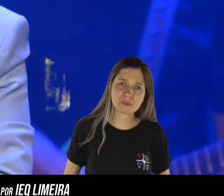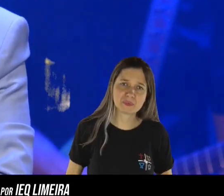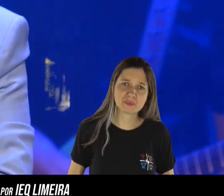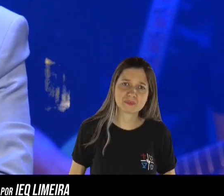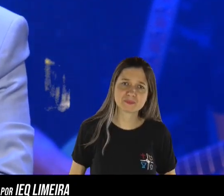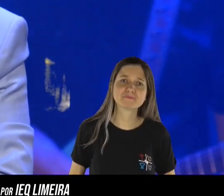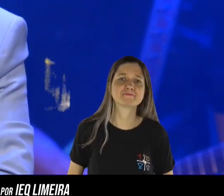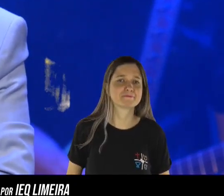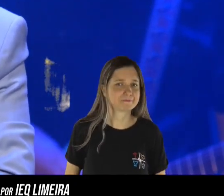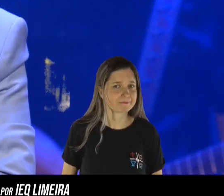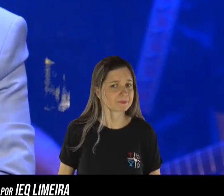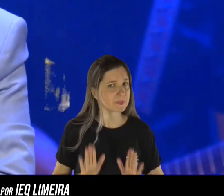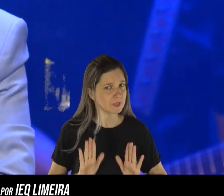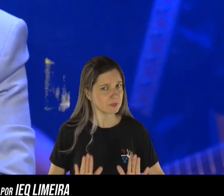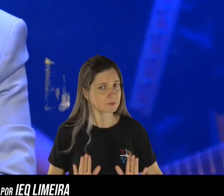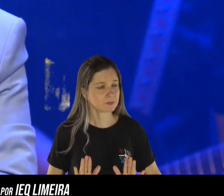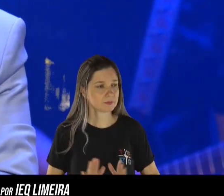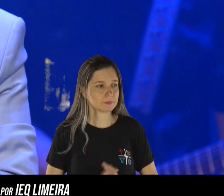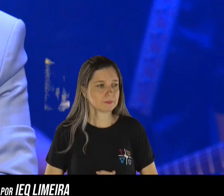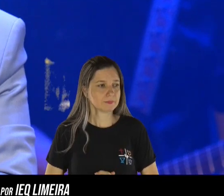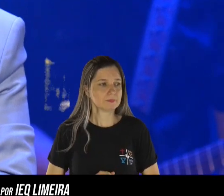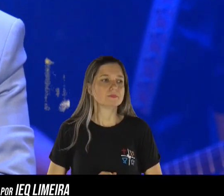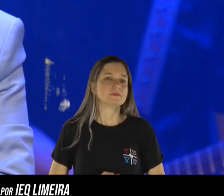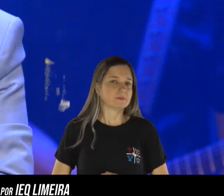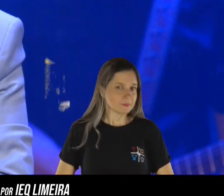você, digo para mim,